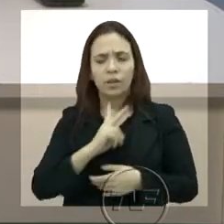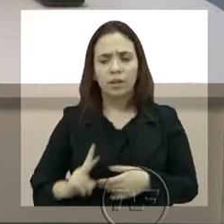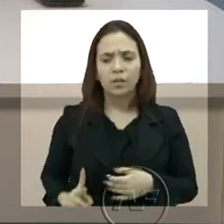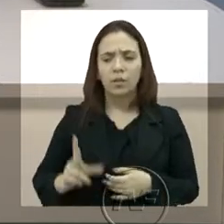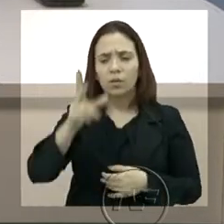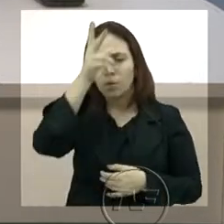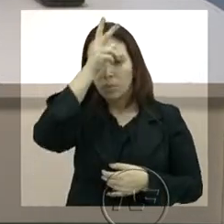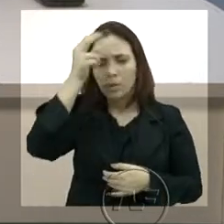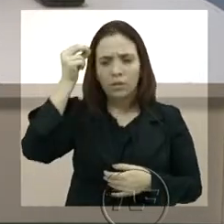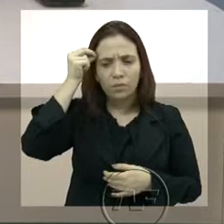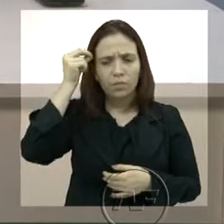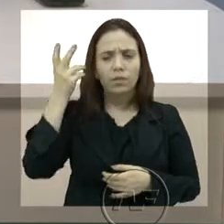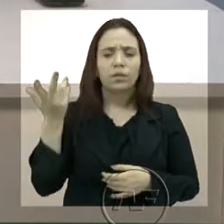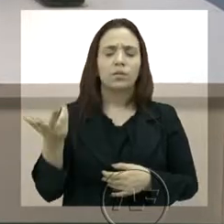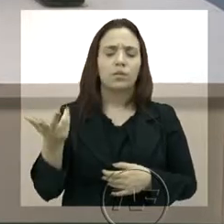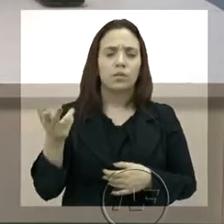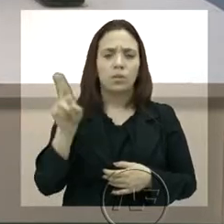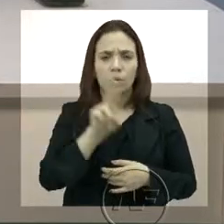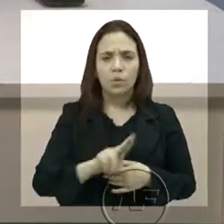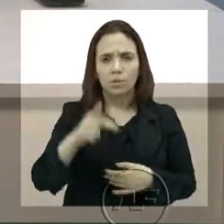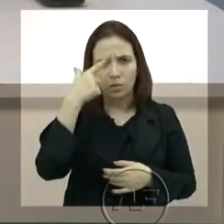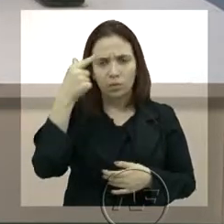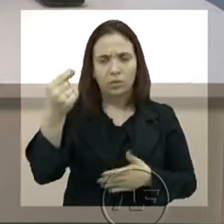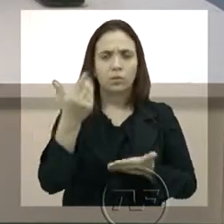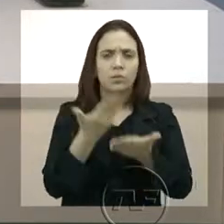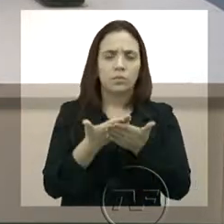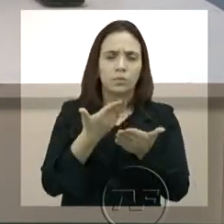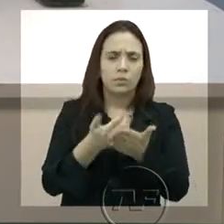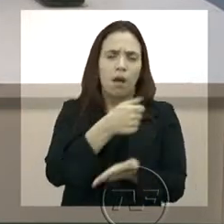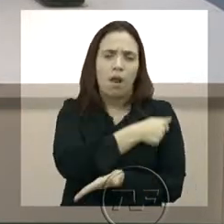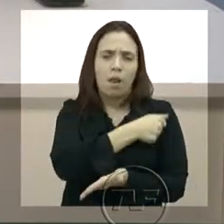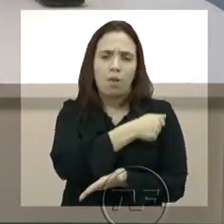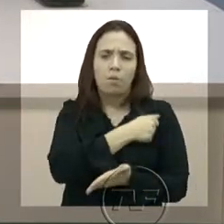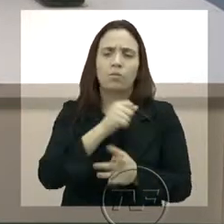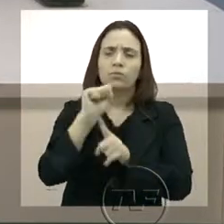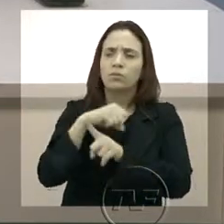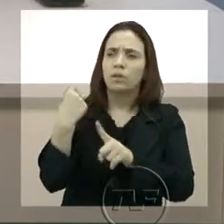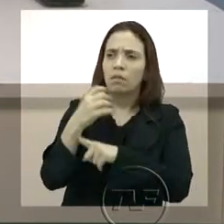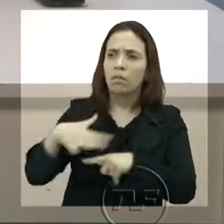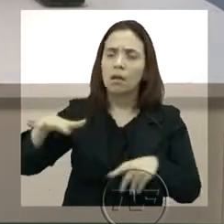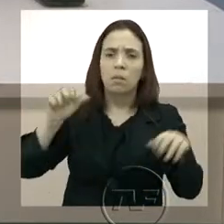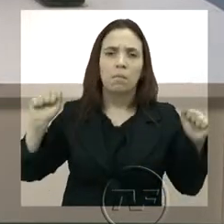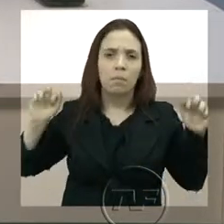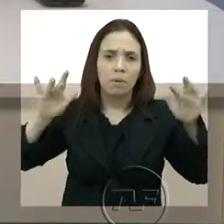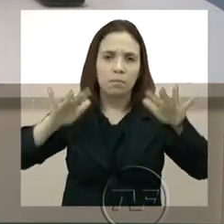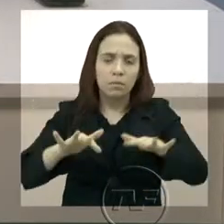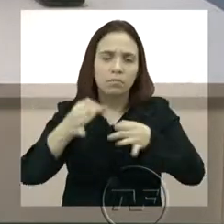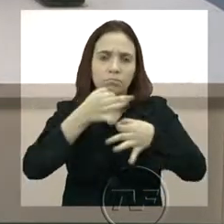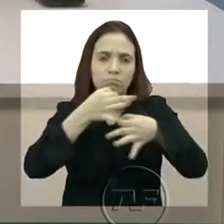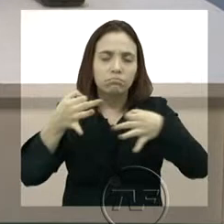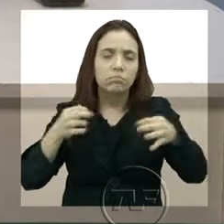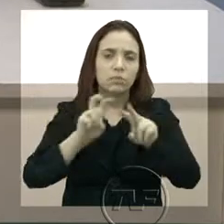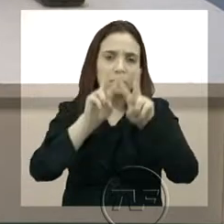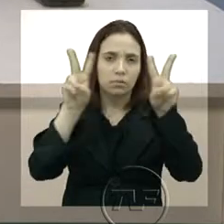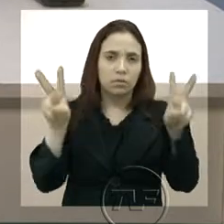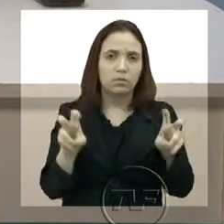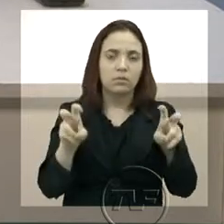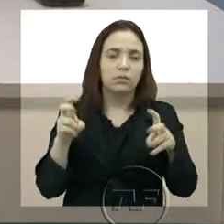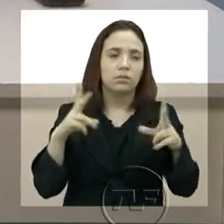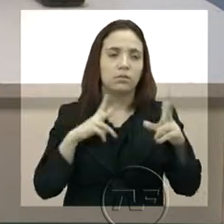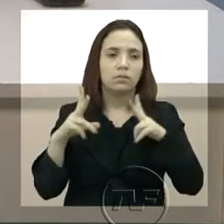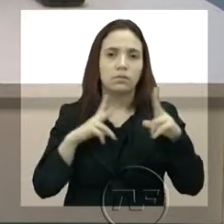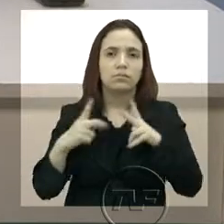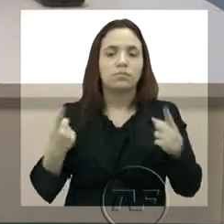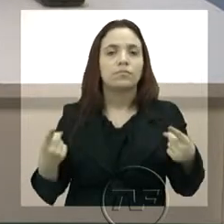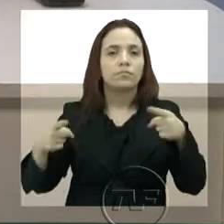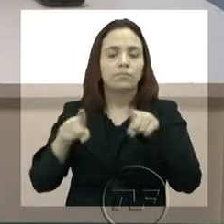prefeitura, academia, no caso as universidades, estudantes e sociedade civil organizada debateram sobre a